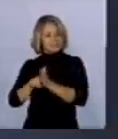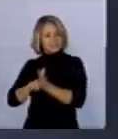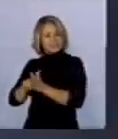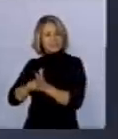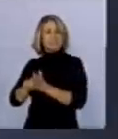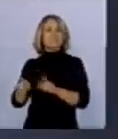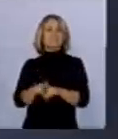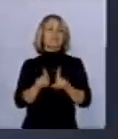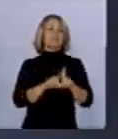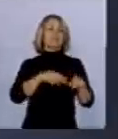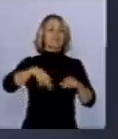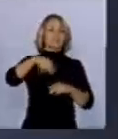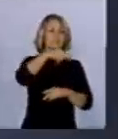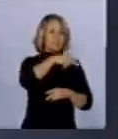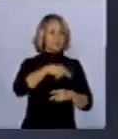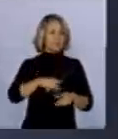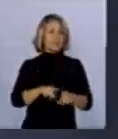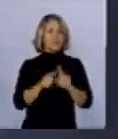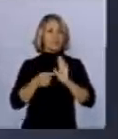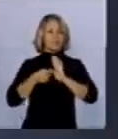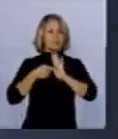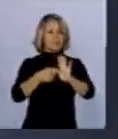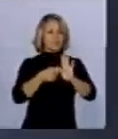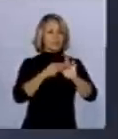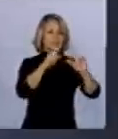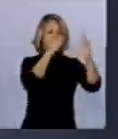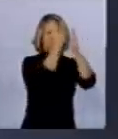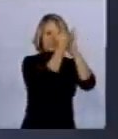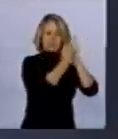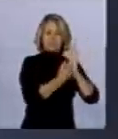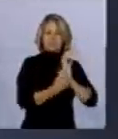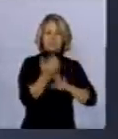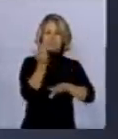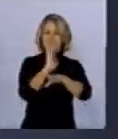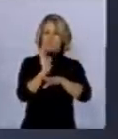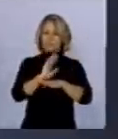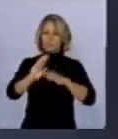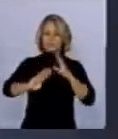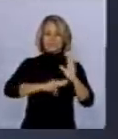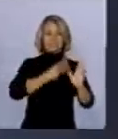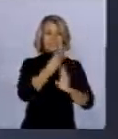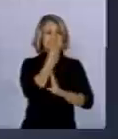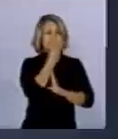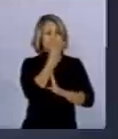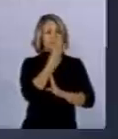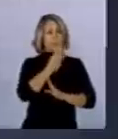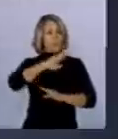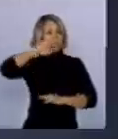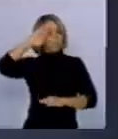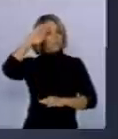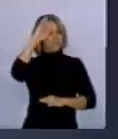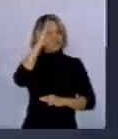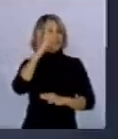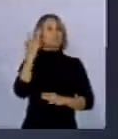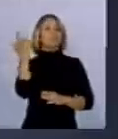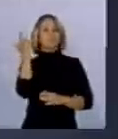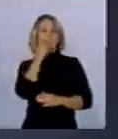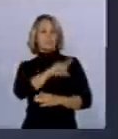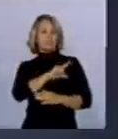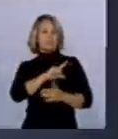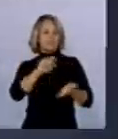este por esse Instituto apresenta a programação de filmes como terceiro principal motivo apontado pelos usuários para assinatura